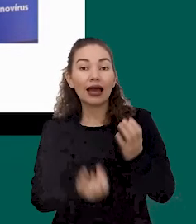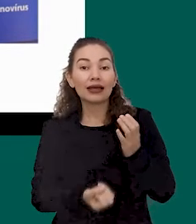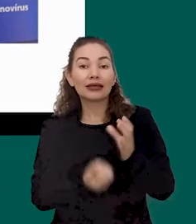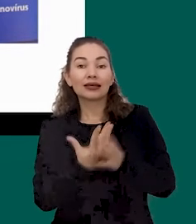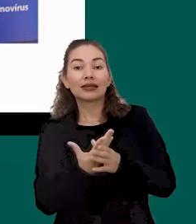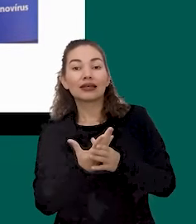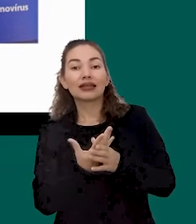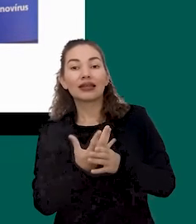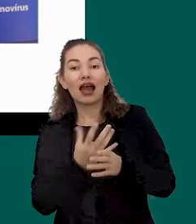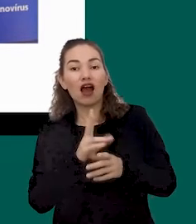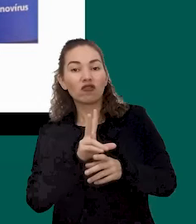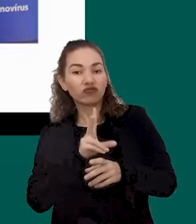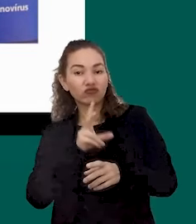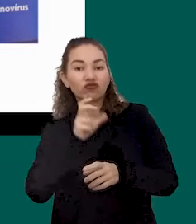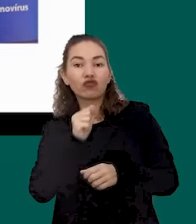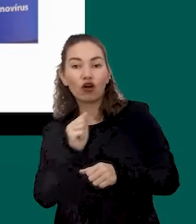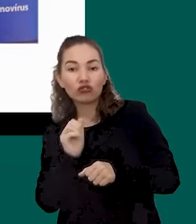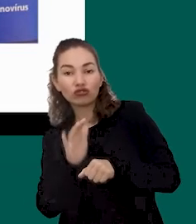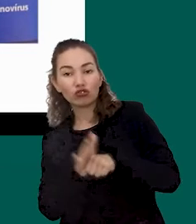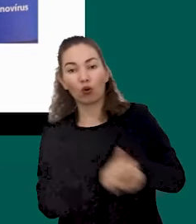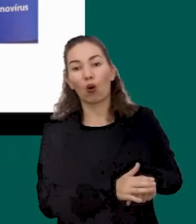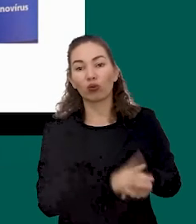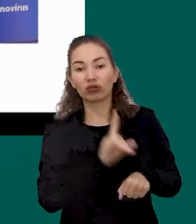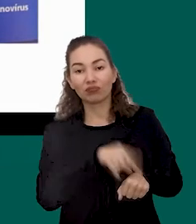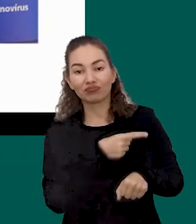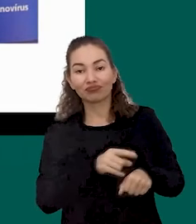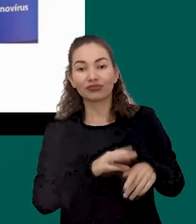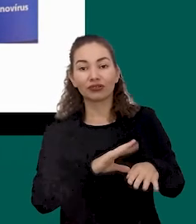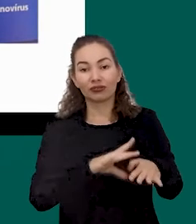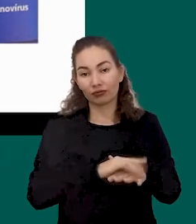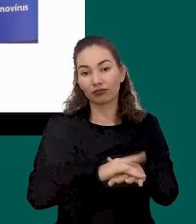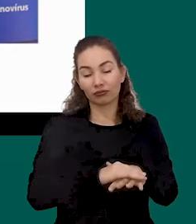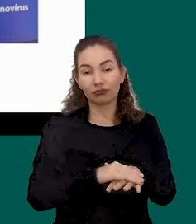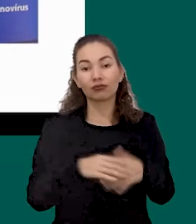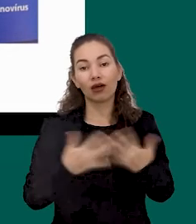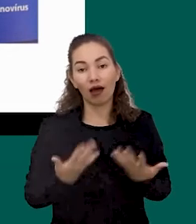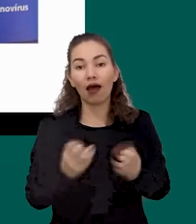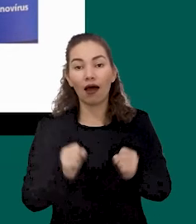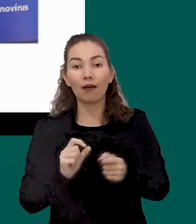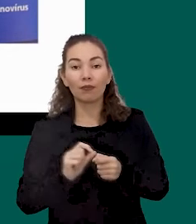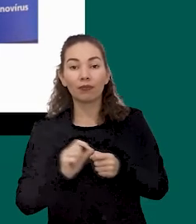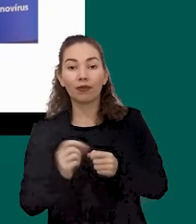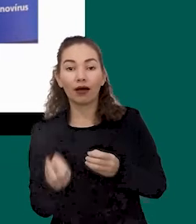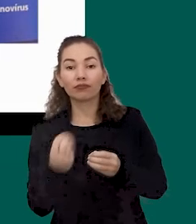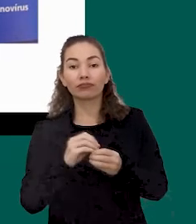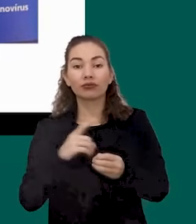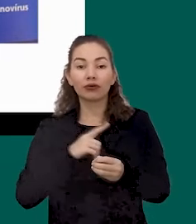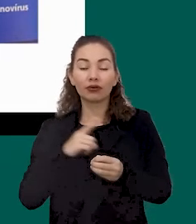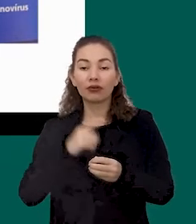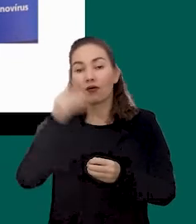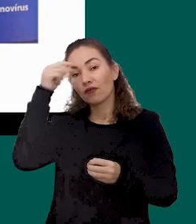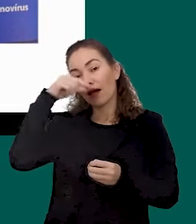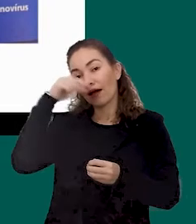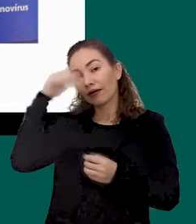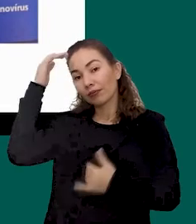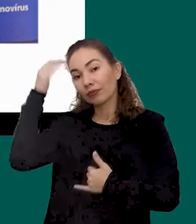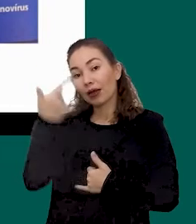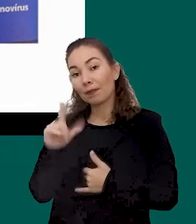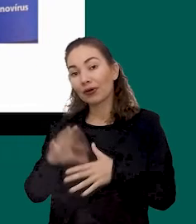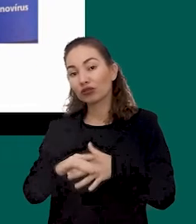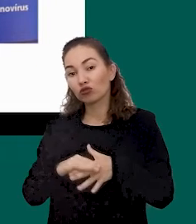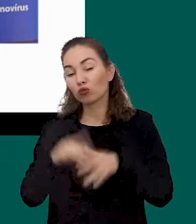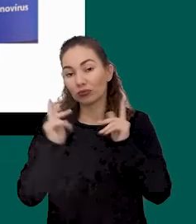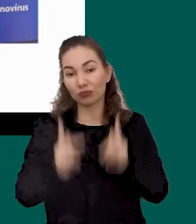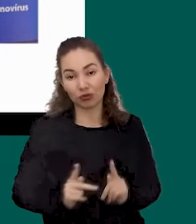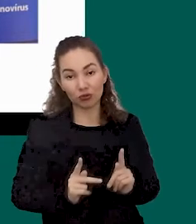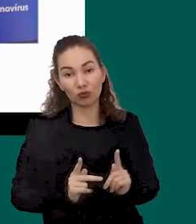pego uma parte do material genético do SARS-CoV-2 e coloco num adenovírus que causa resfriados em chimpanzés, mas não causa doença em seres